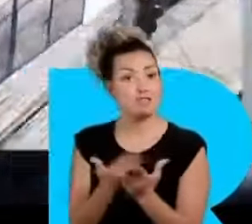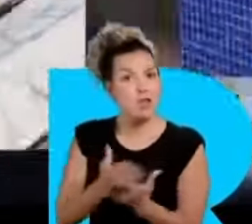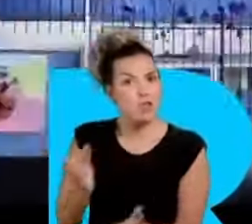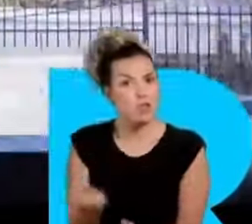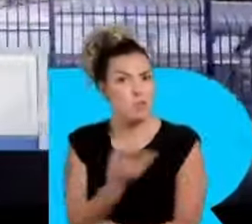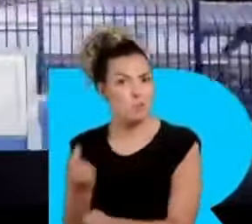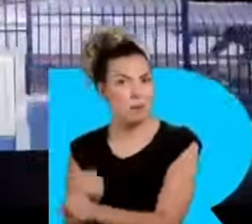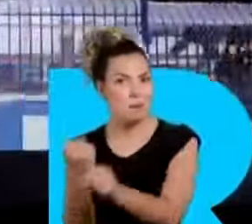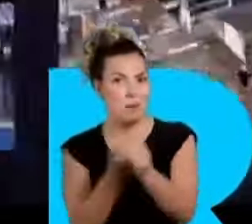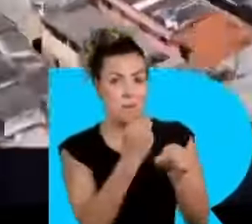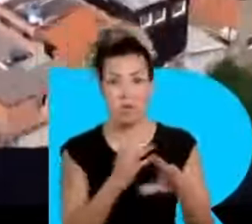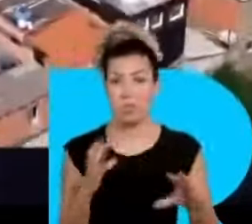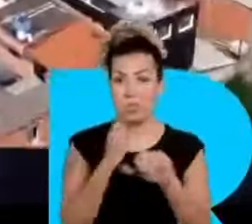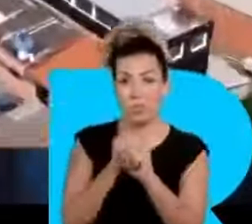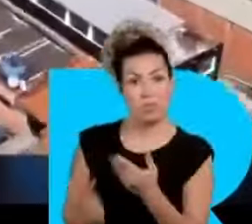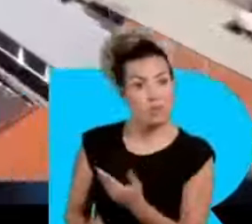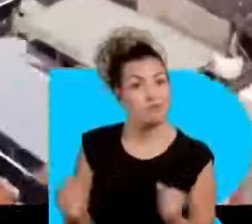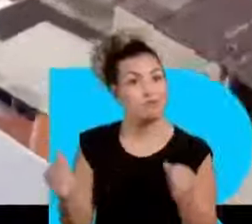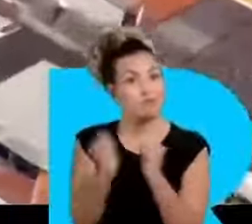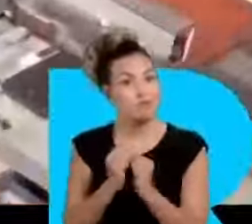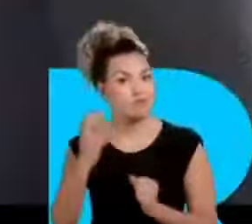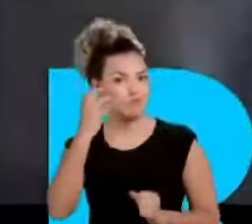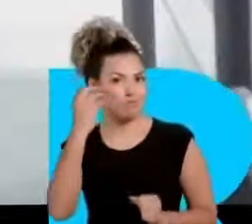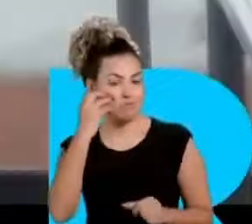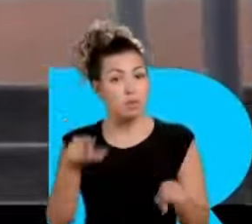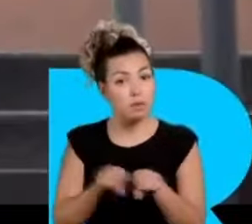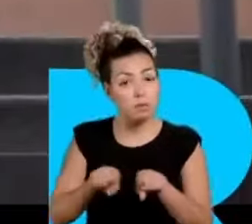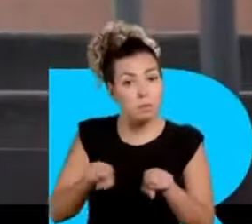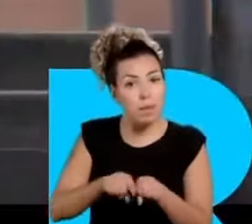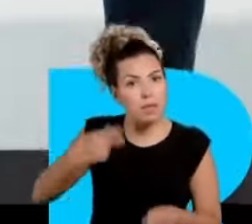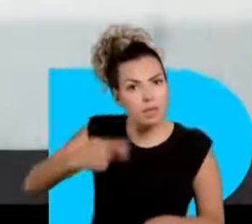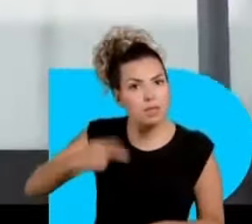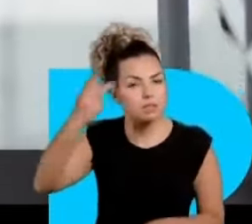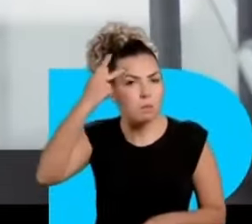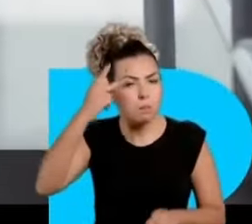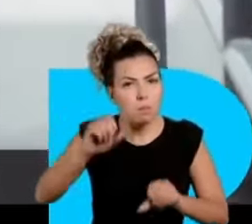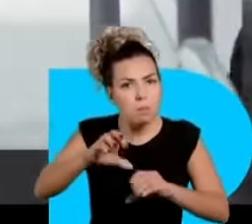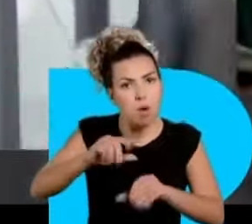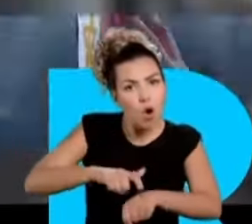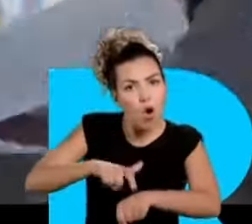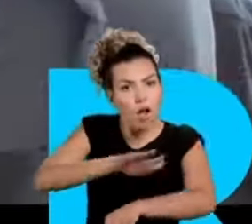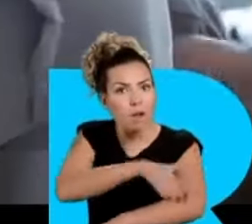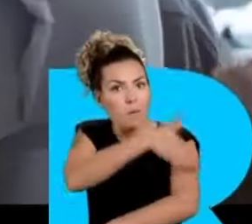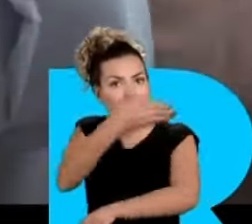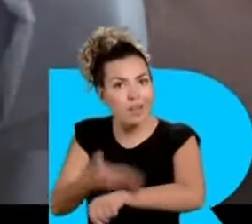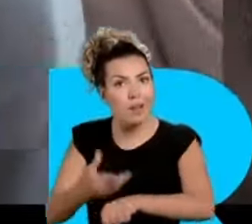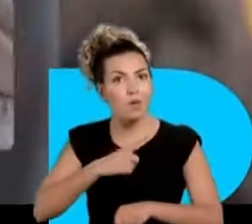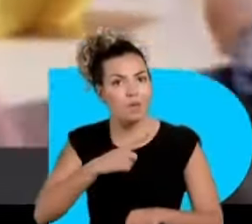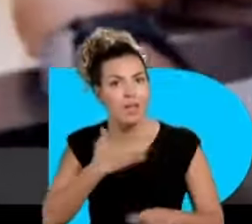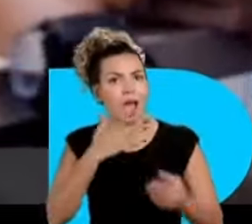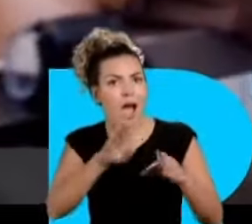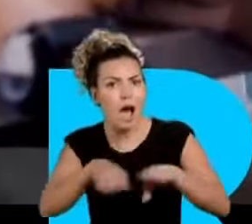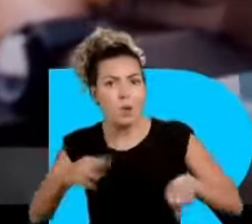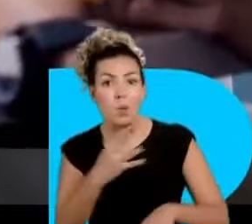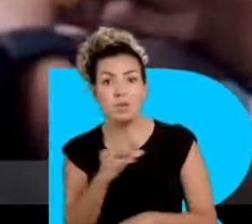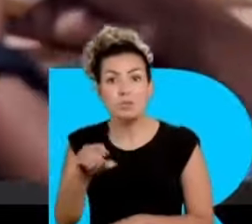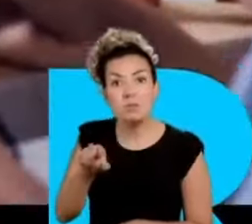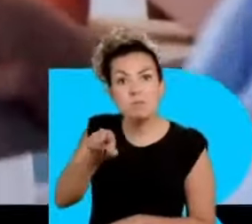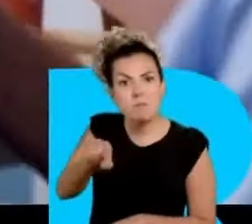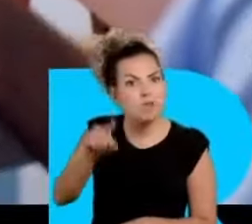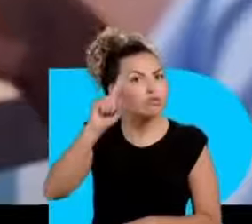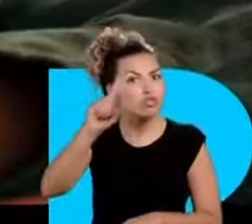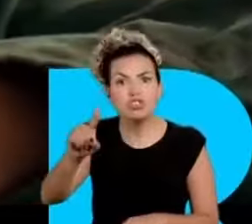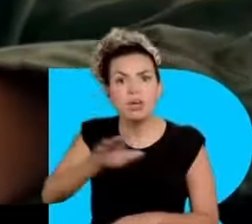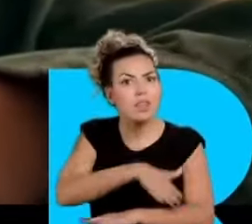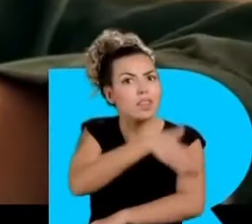85 novas escolas junto com Bruno Covas, ampliou o programa SP Ensino Integral, 400 mil alunos